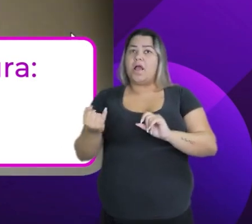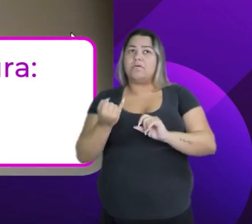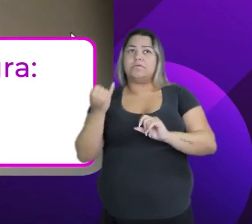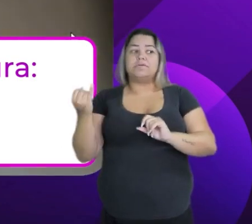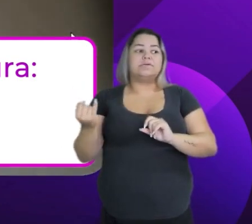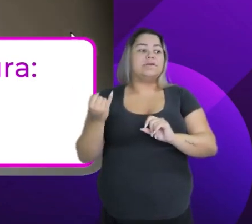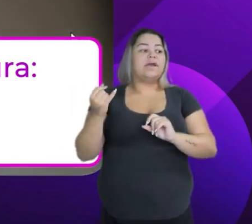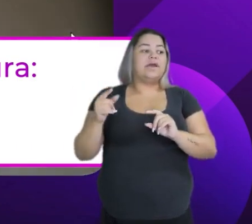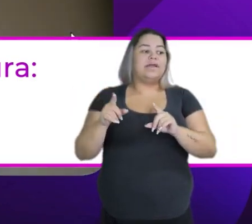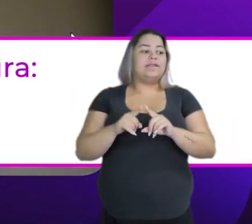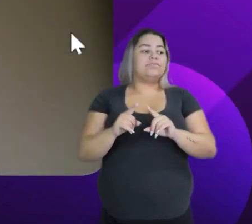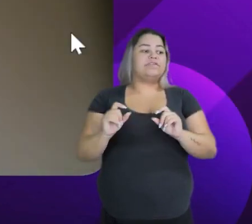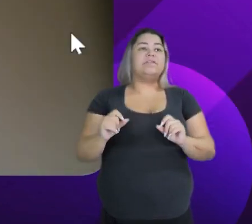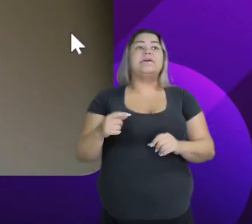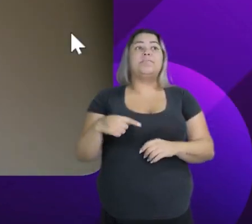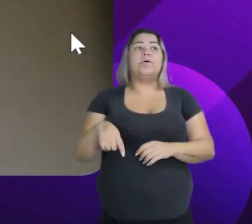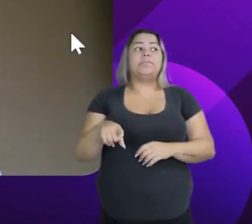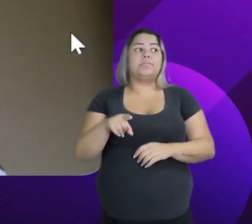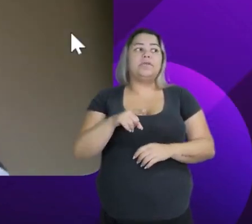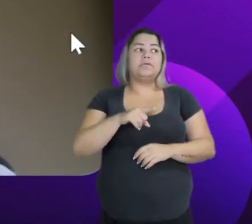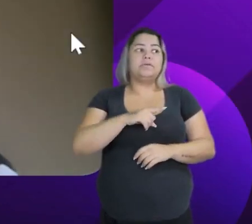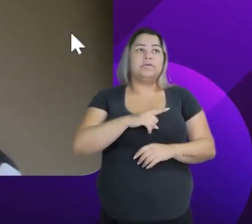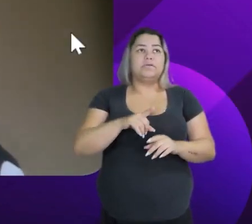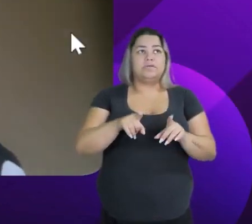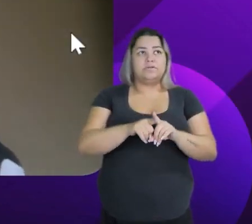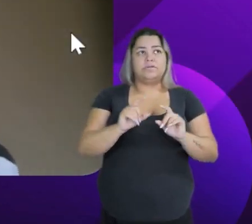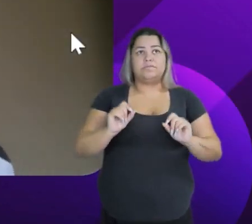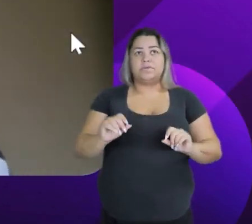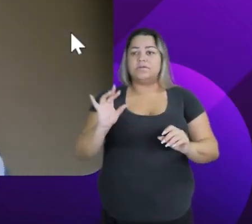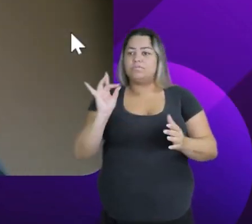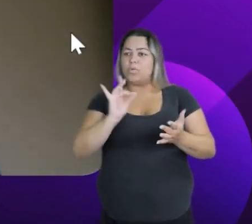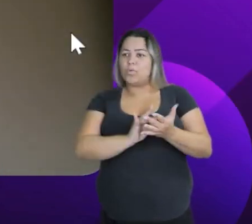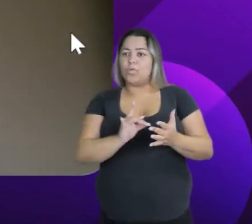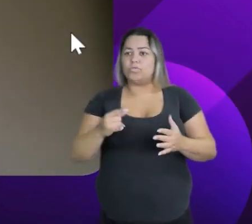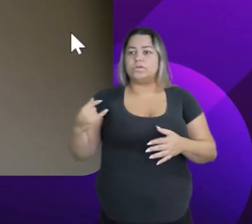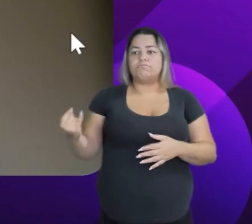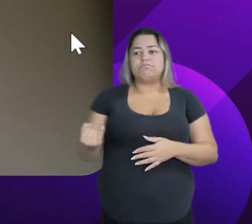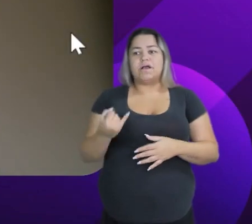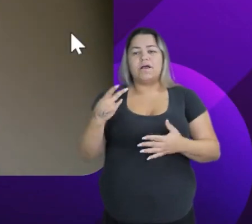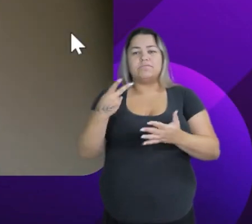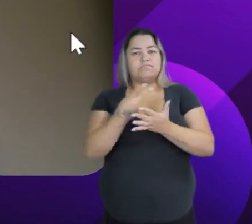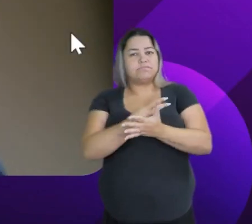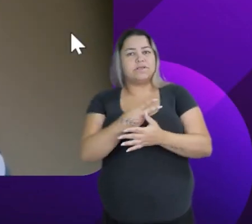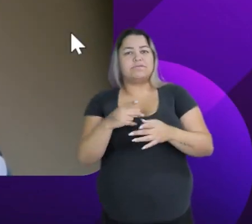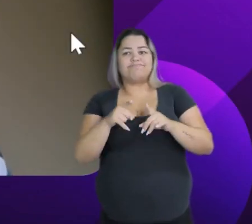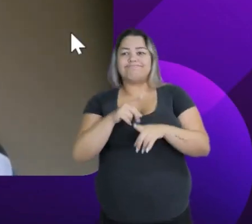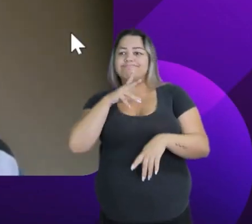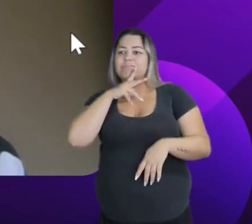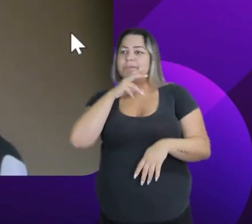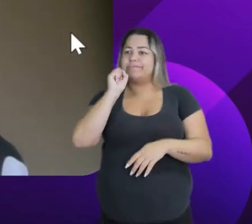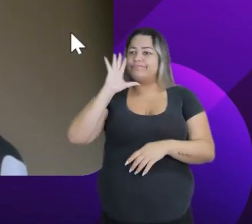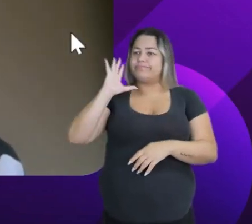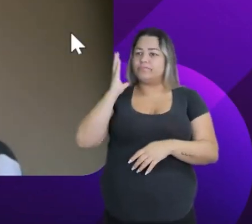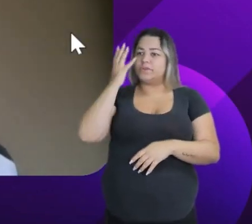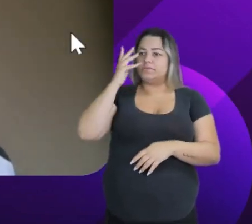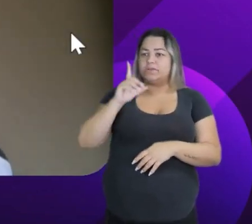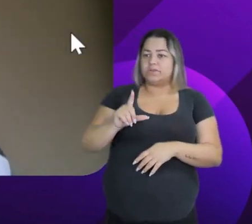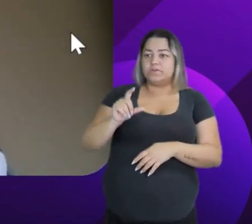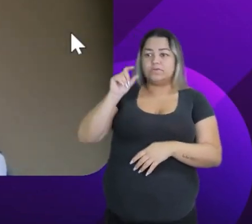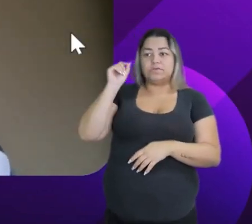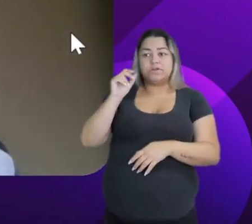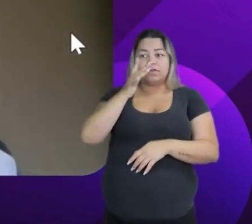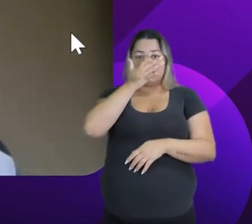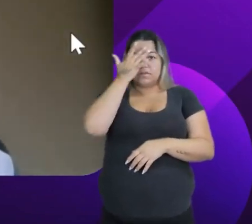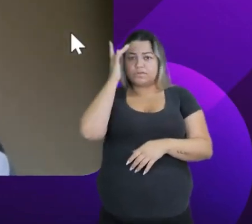do transporte público coletivo. Então, esses são fatores que impactam fortemente na decisão e nas escolhas das